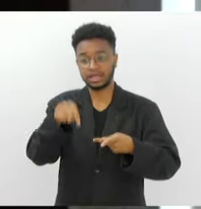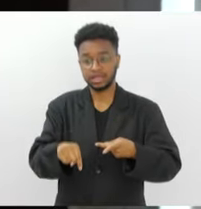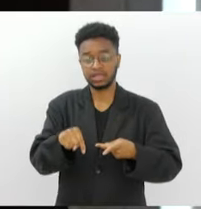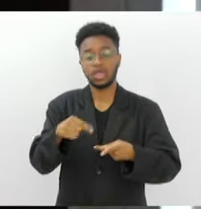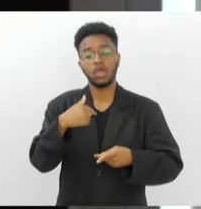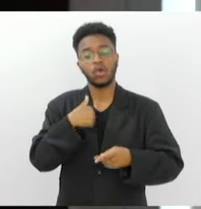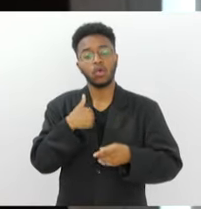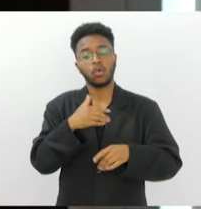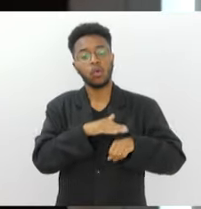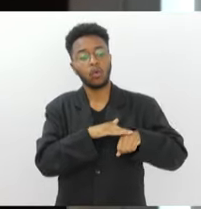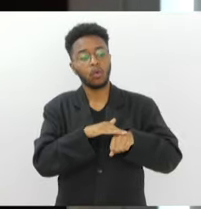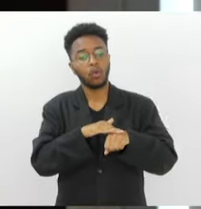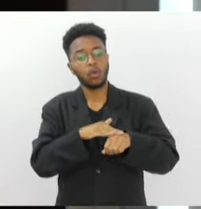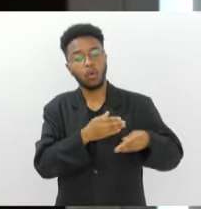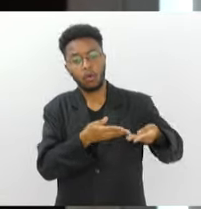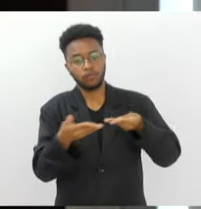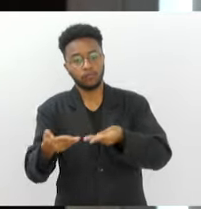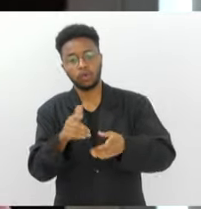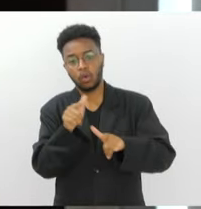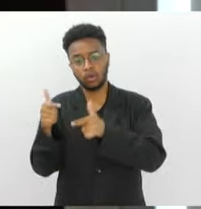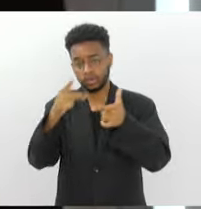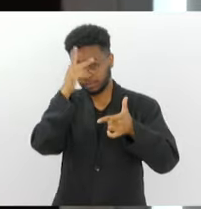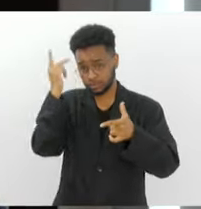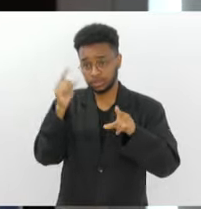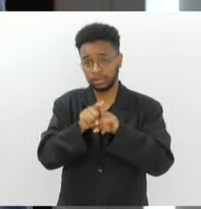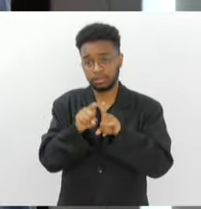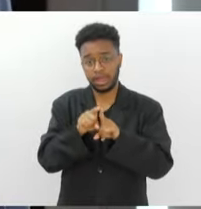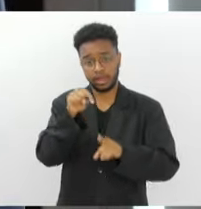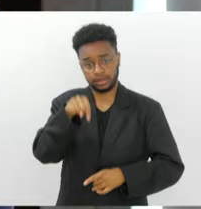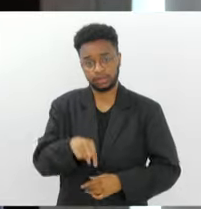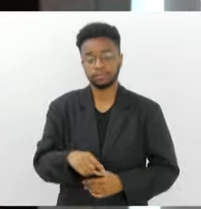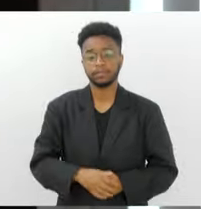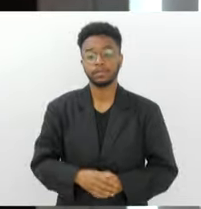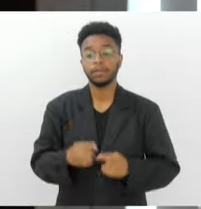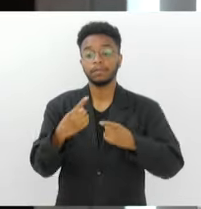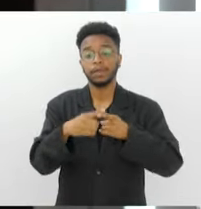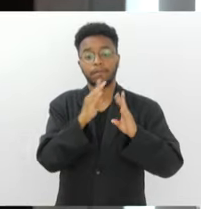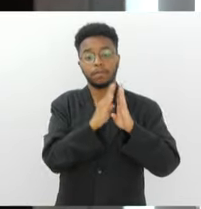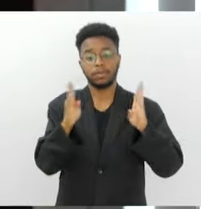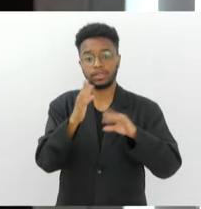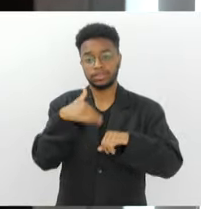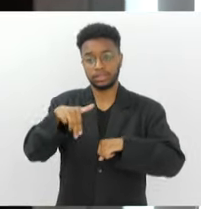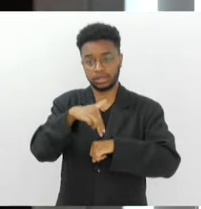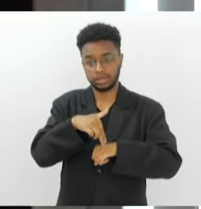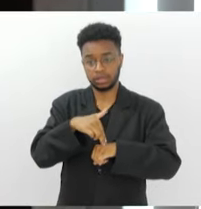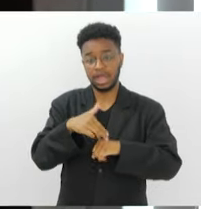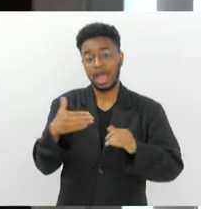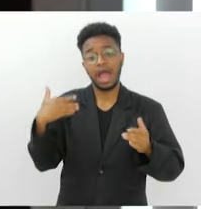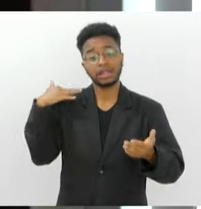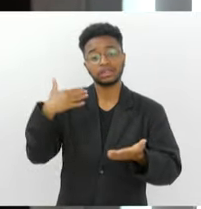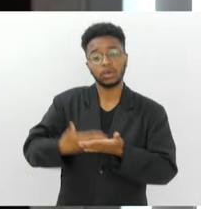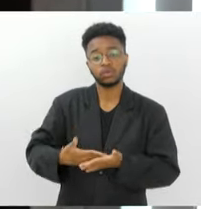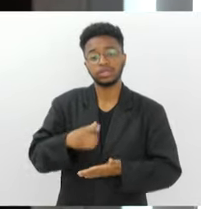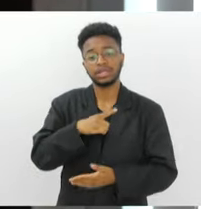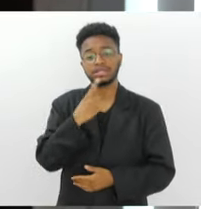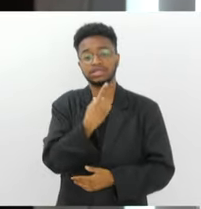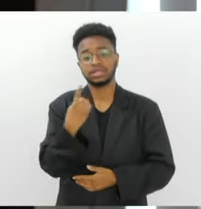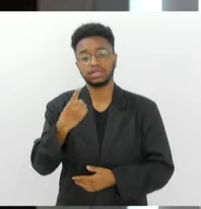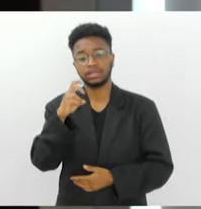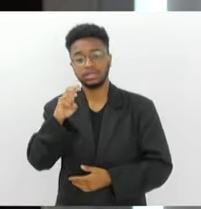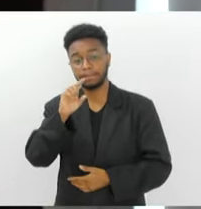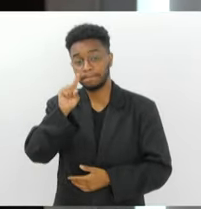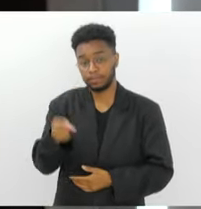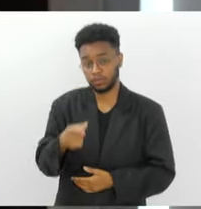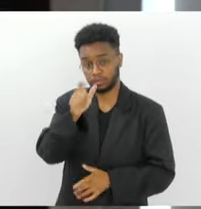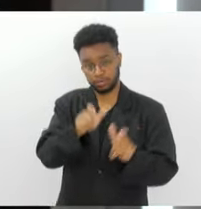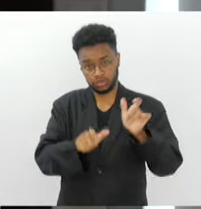convido a todos, a TV Alerj e a cidadania. A Biblioteca Nacional, por exemplo, para ter uma ideia, até hoje ela recebeu 115 mil pessoas esse